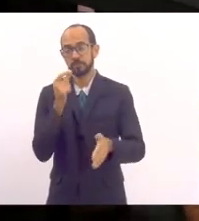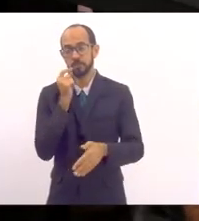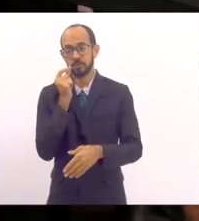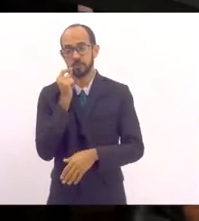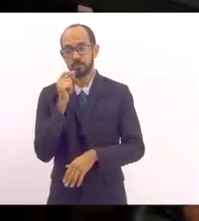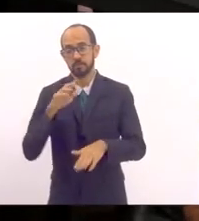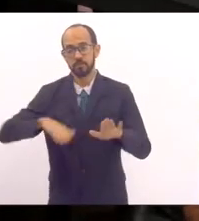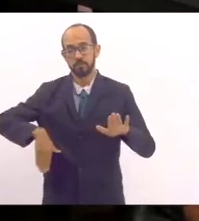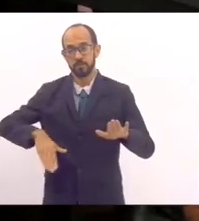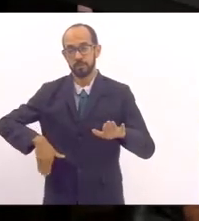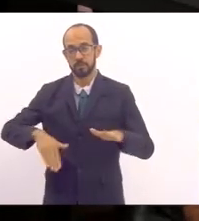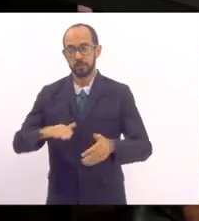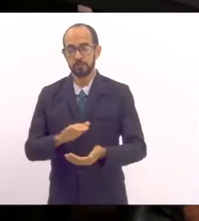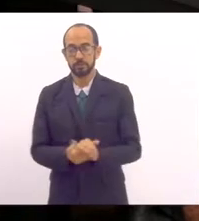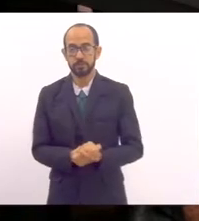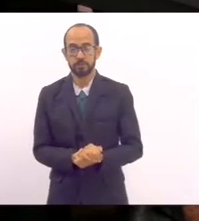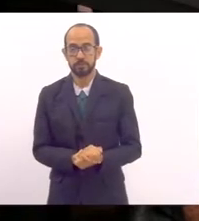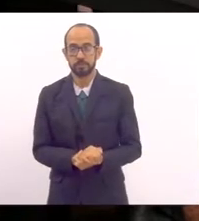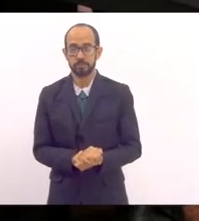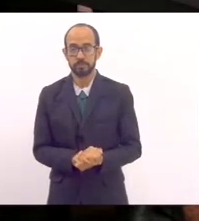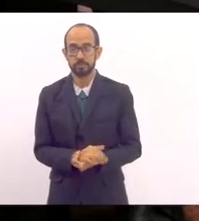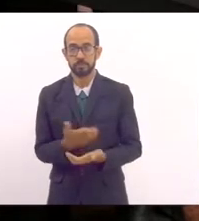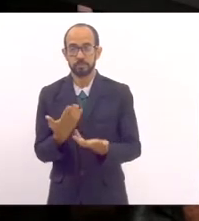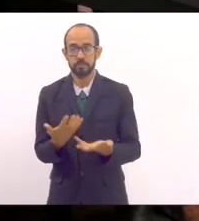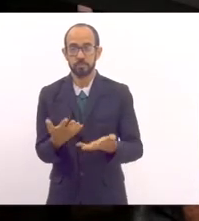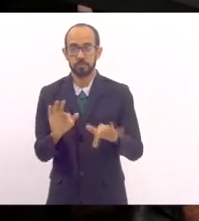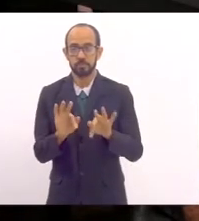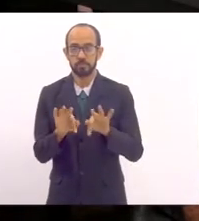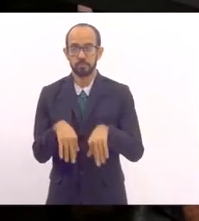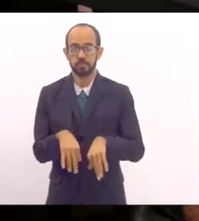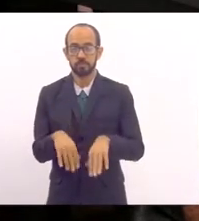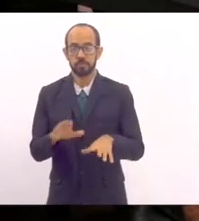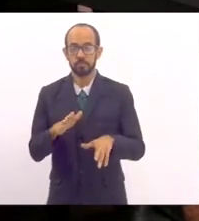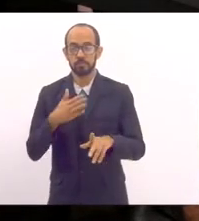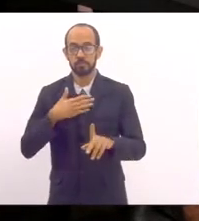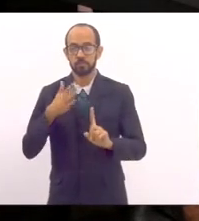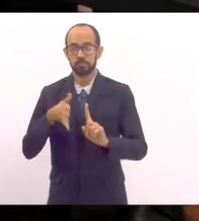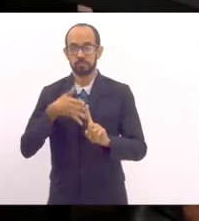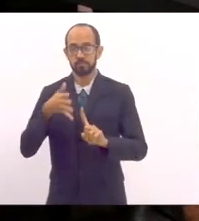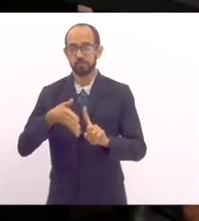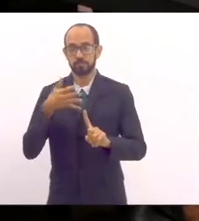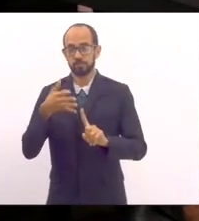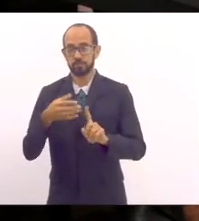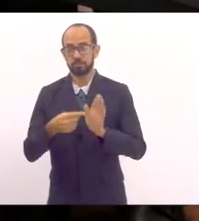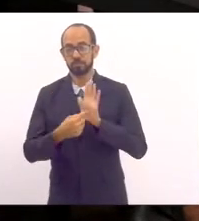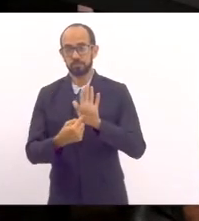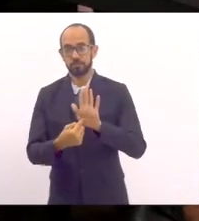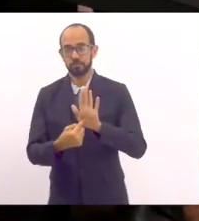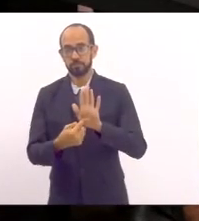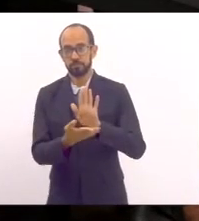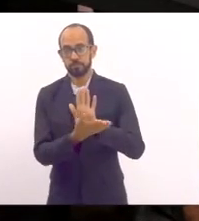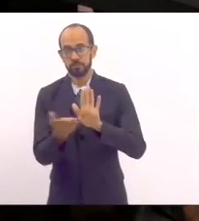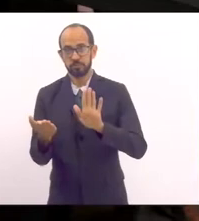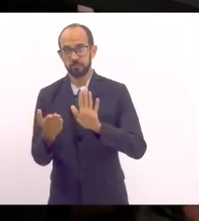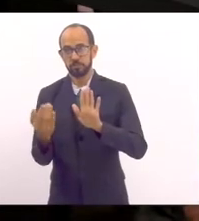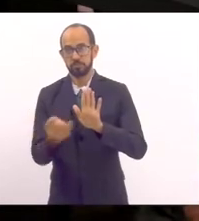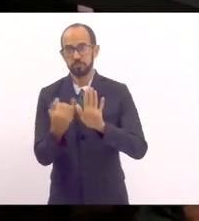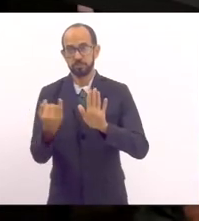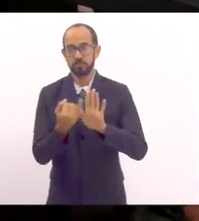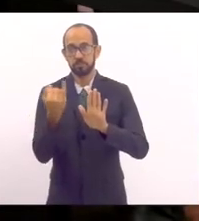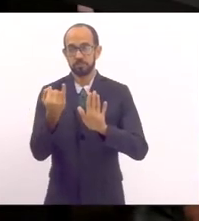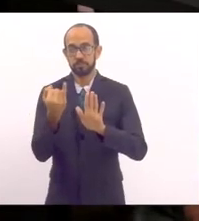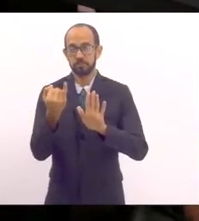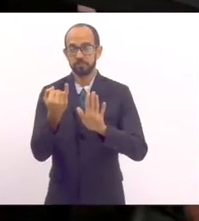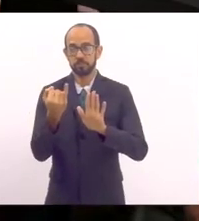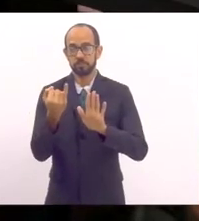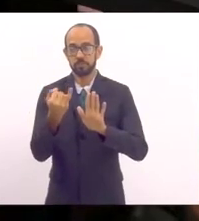Então, eu quero fechar aqui a minha colocação mostrando a importância, deputada Lana,